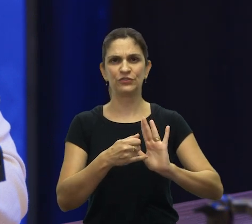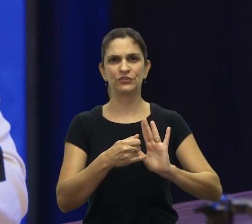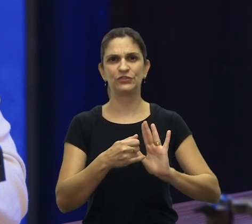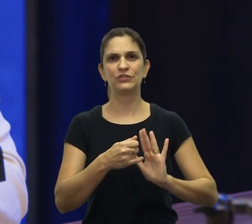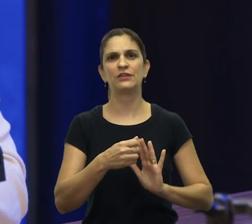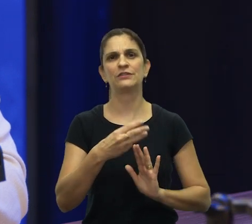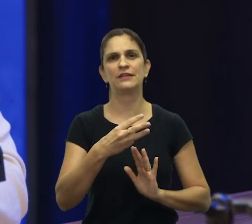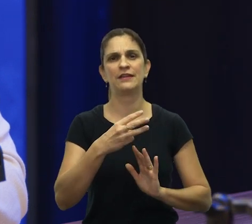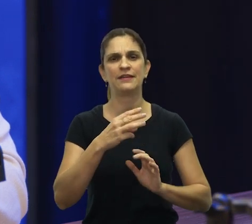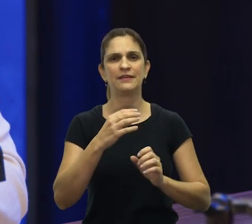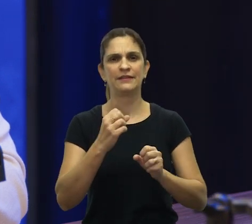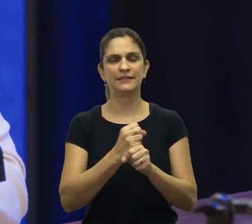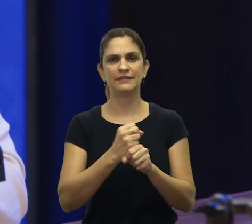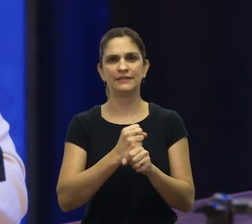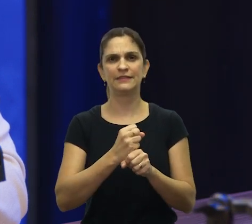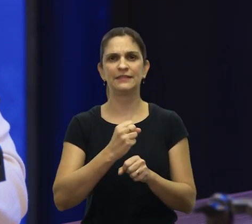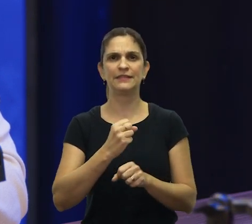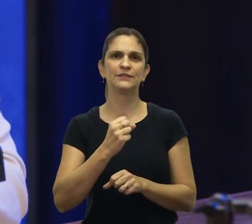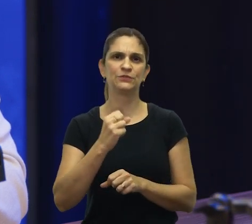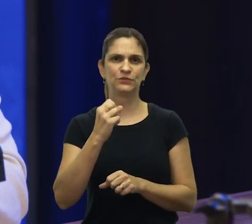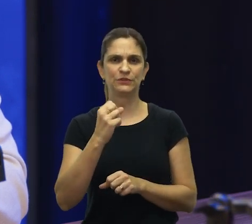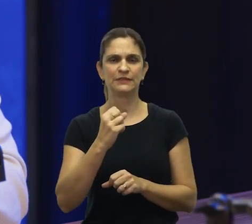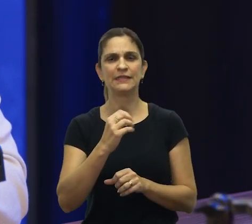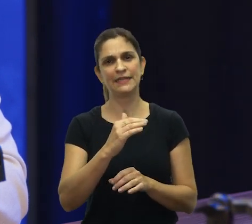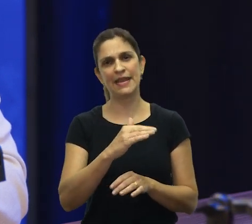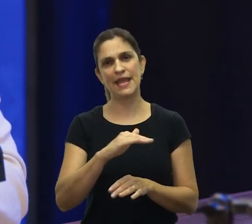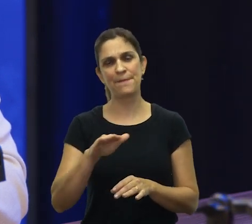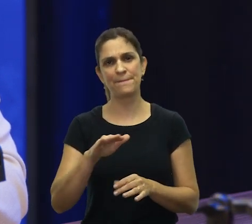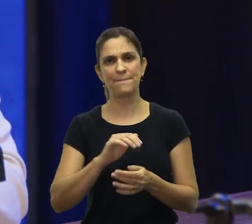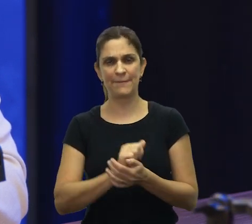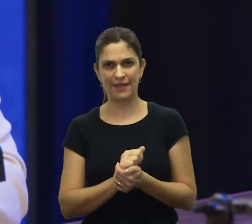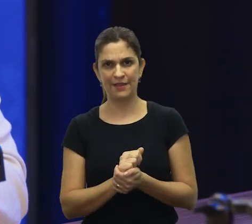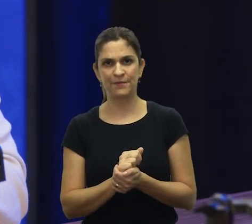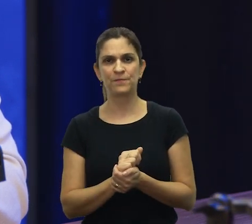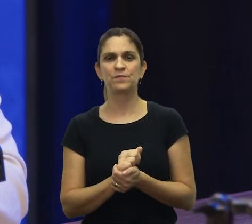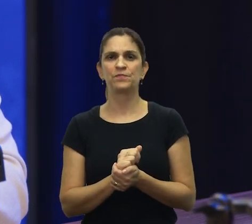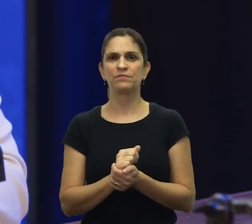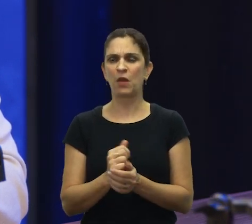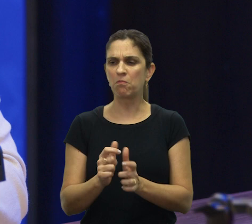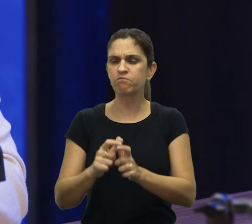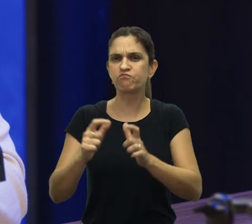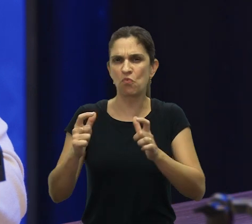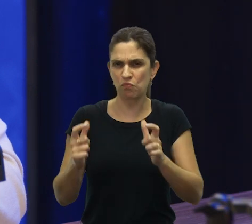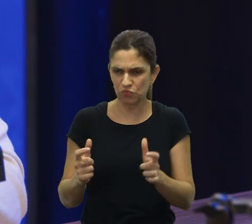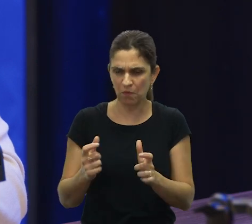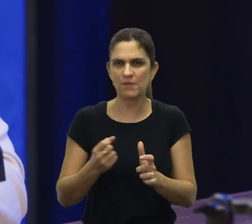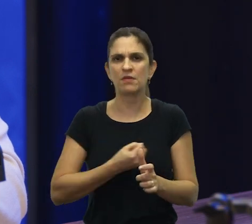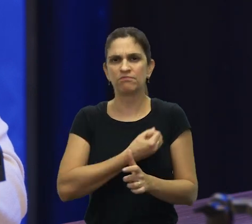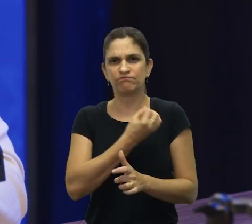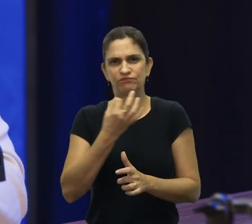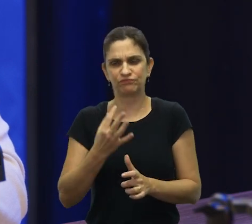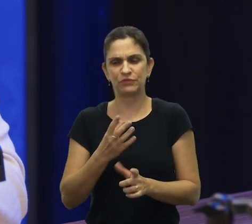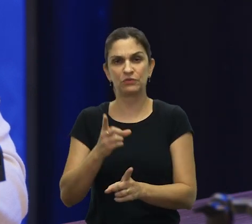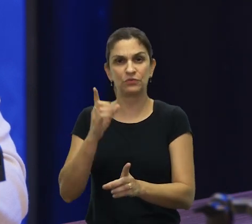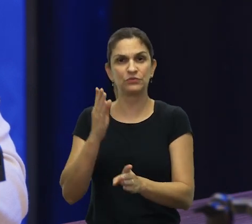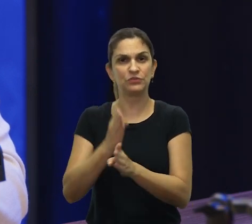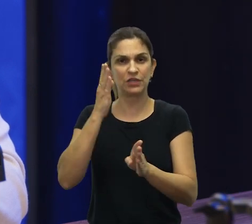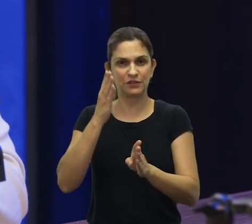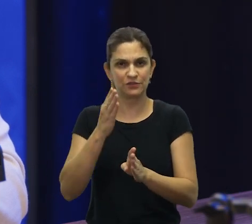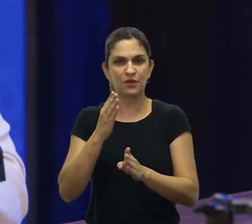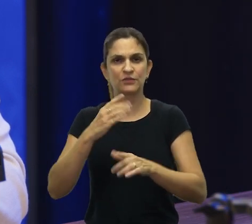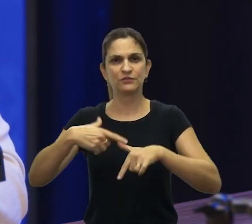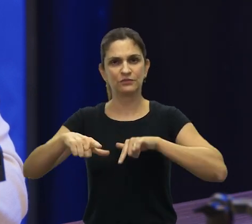tivemos 196 casos de câncer de mama diagnosticados graças ao